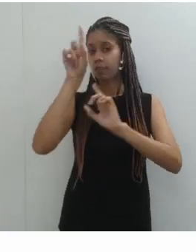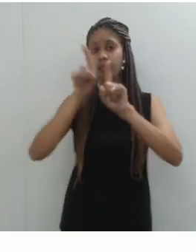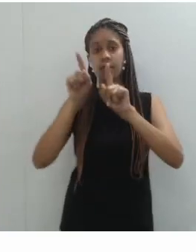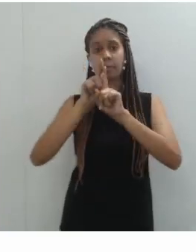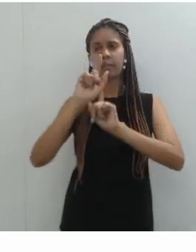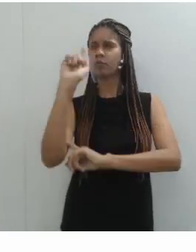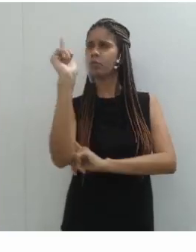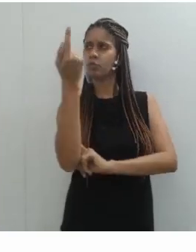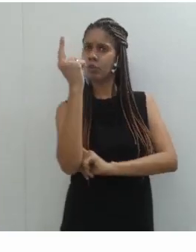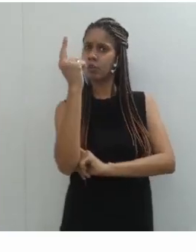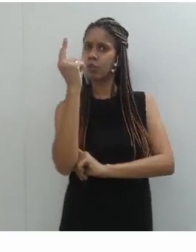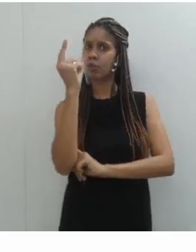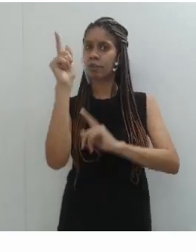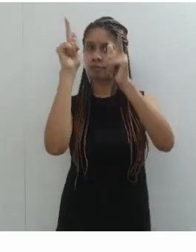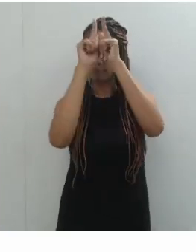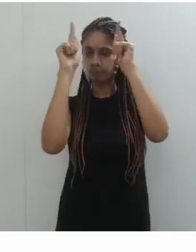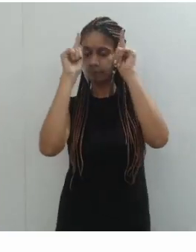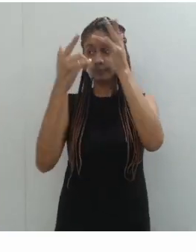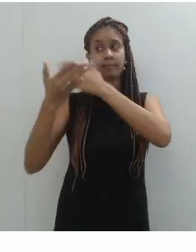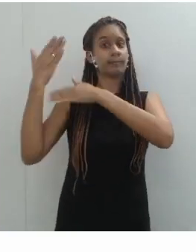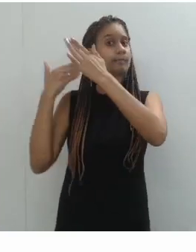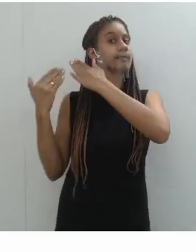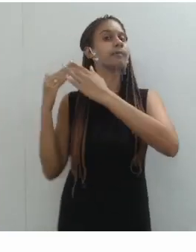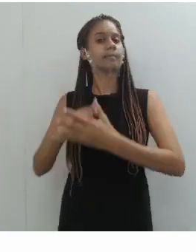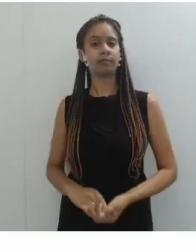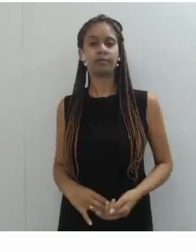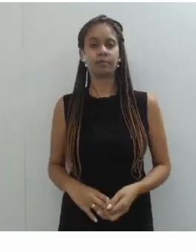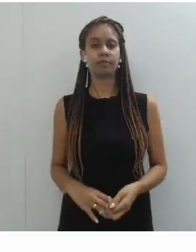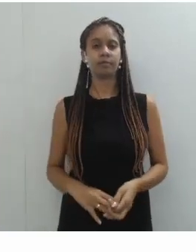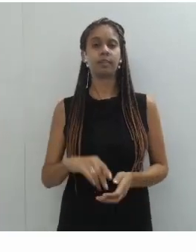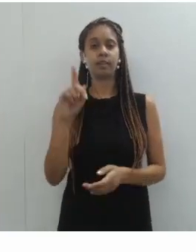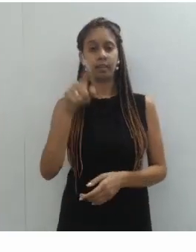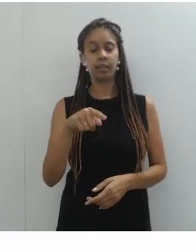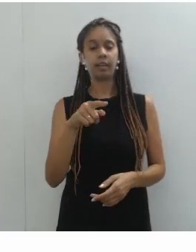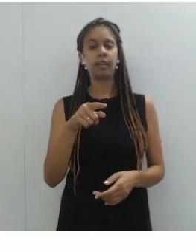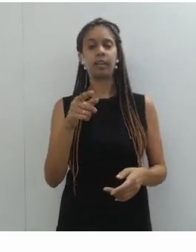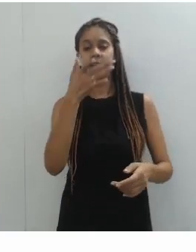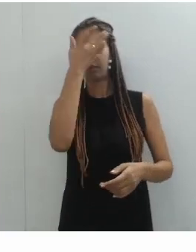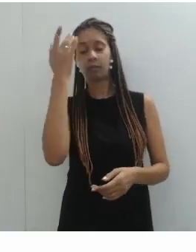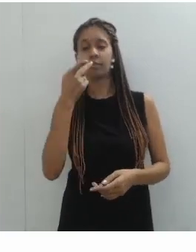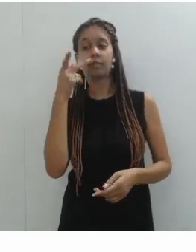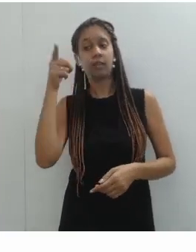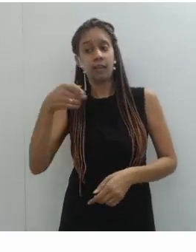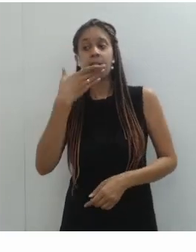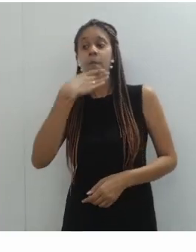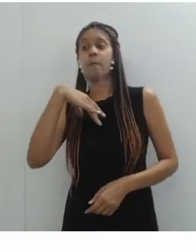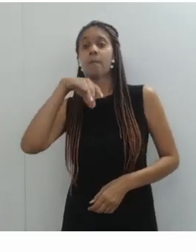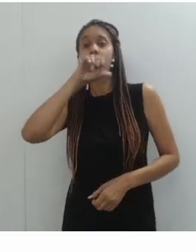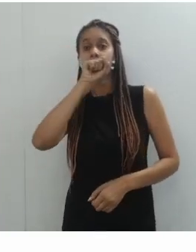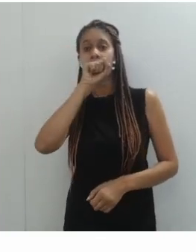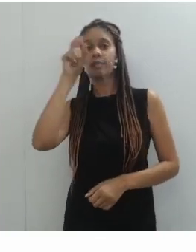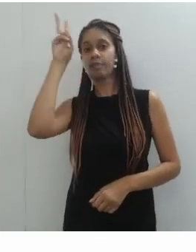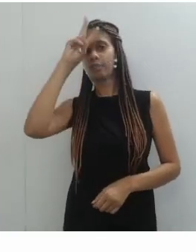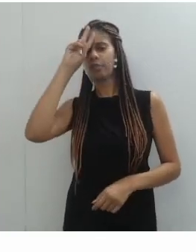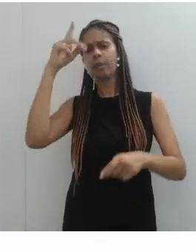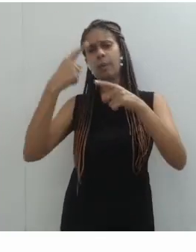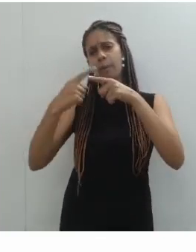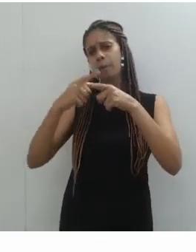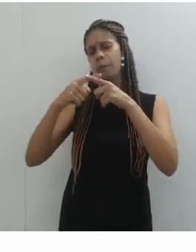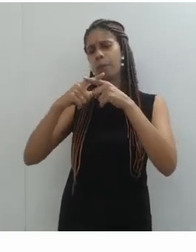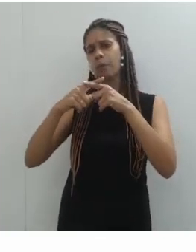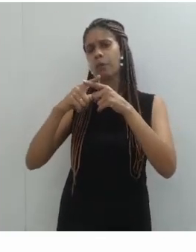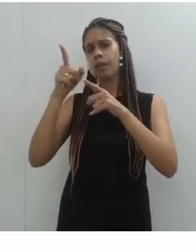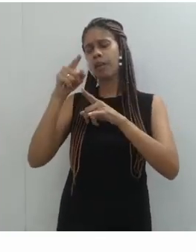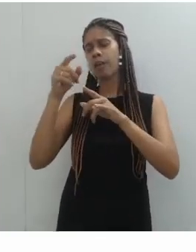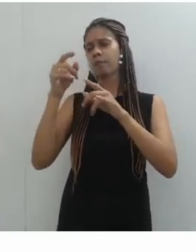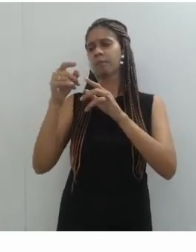antiguidade. Ele foi e é considerado o pai da história. E quem foi que deu esse título de pai da história